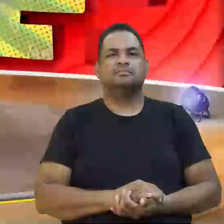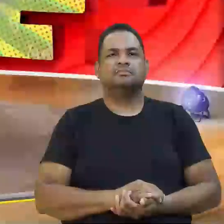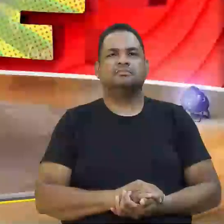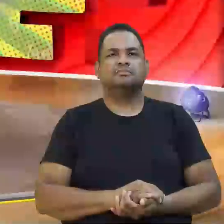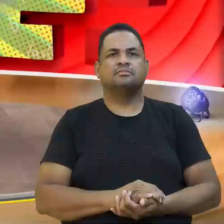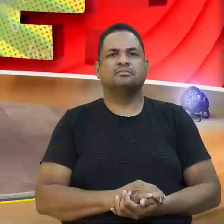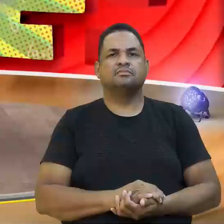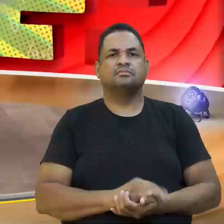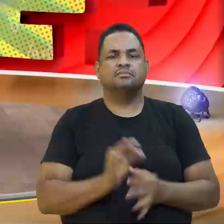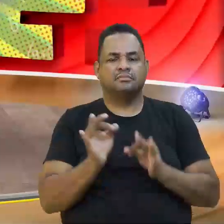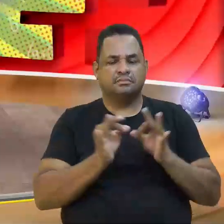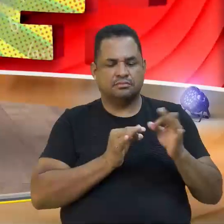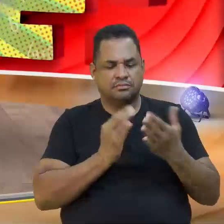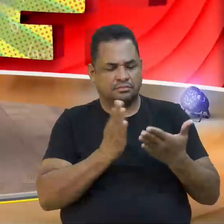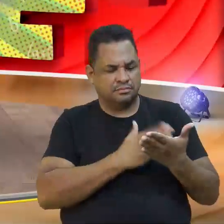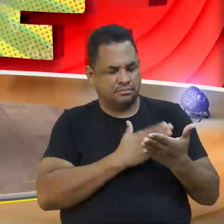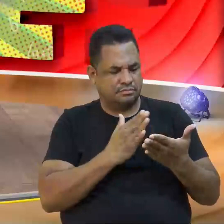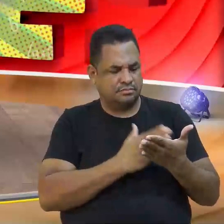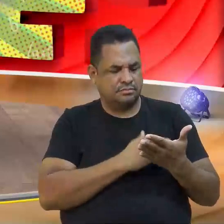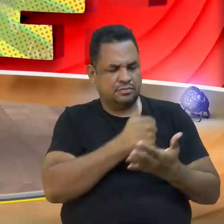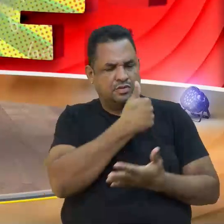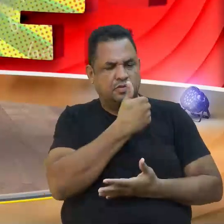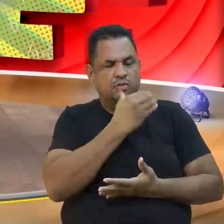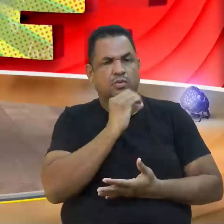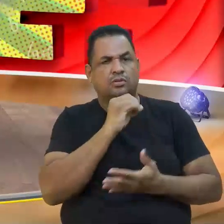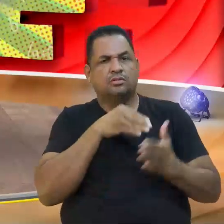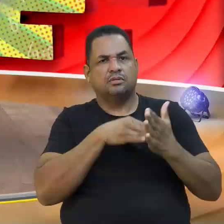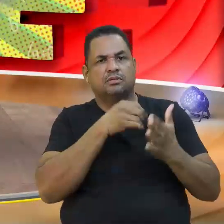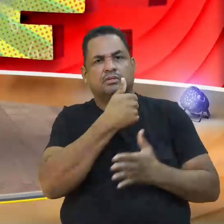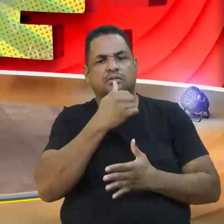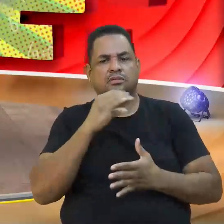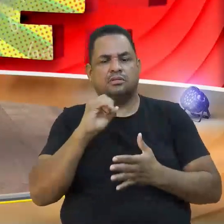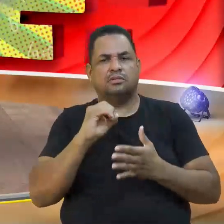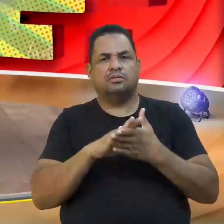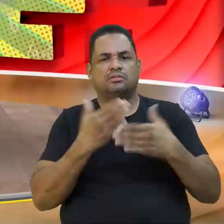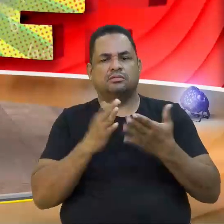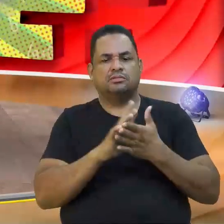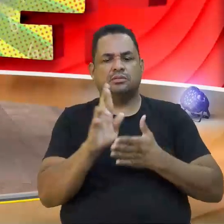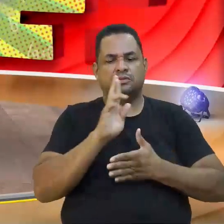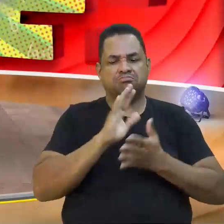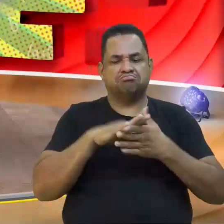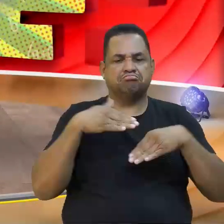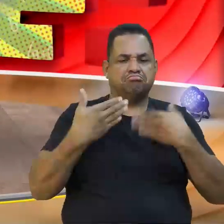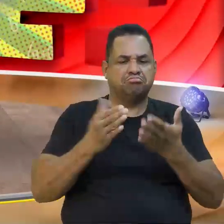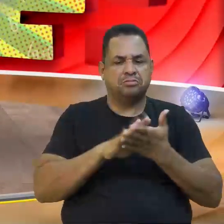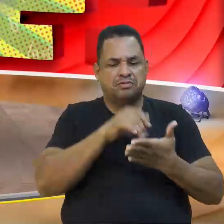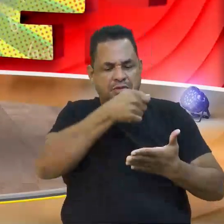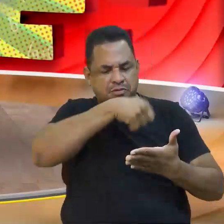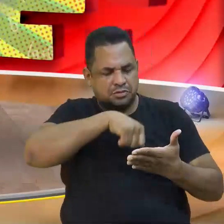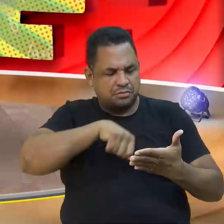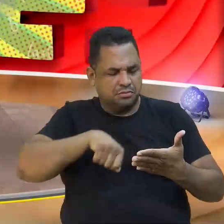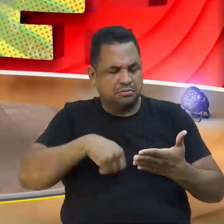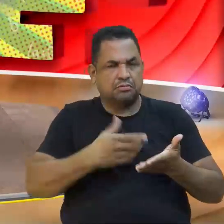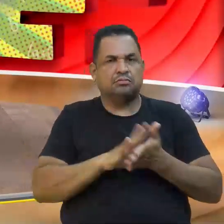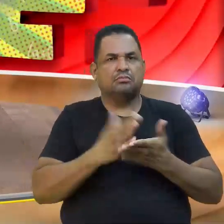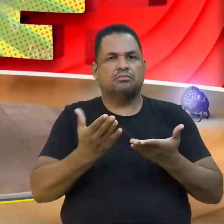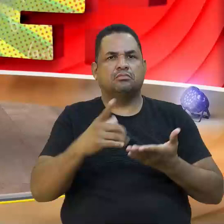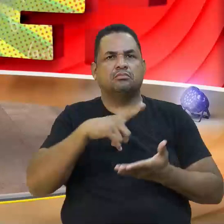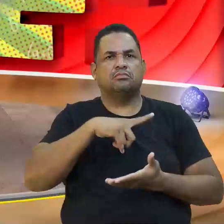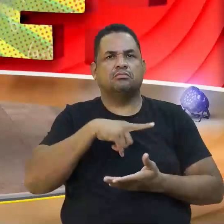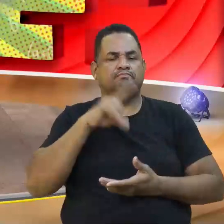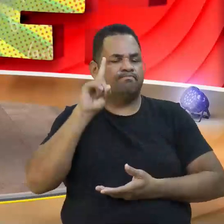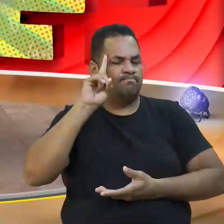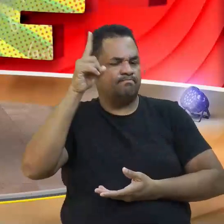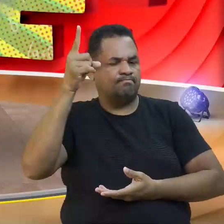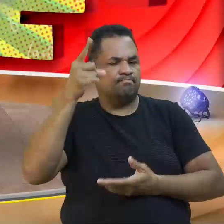Organiza o seu caderno, coloca de 1 a 10 aí, vai fazendo as suas respostas, que à medida que a gente vai corrigindo, aí você vai ter a ideia